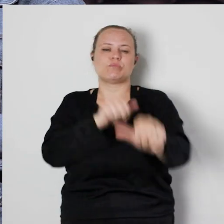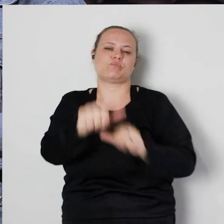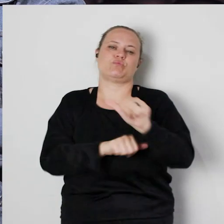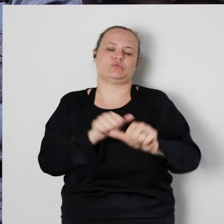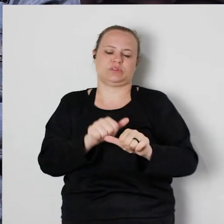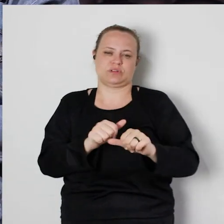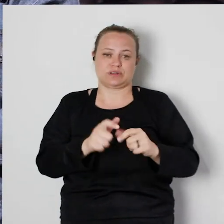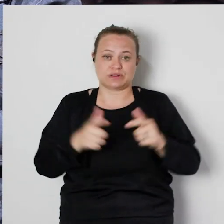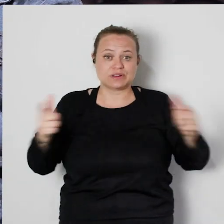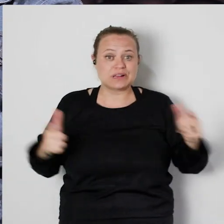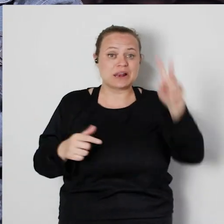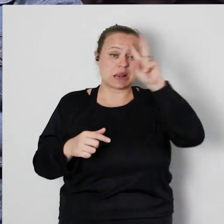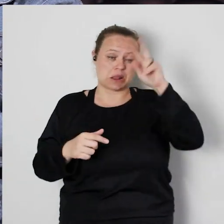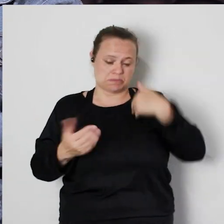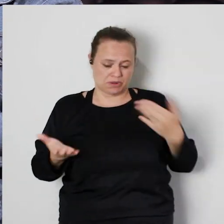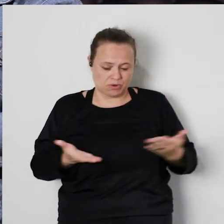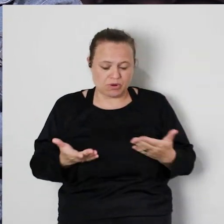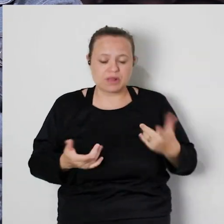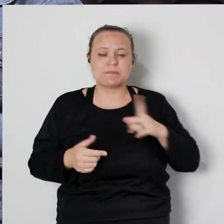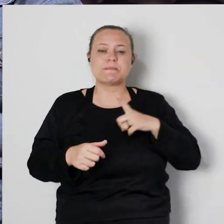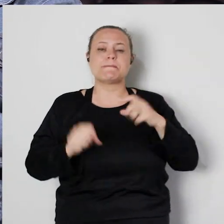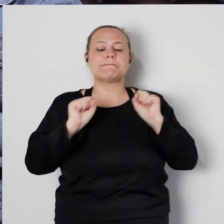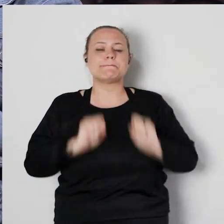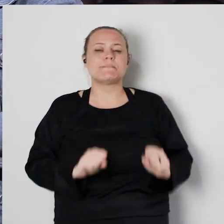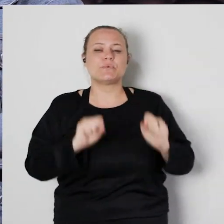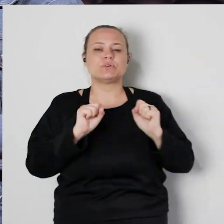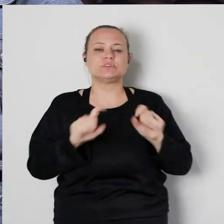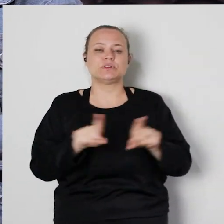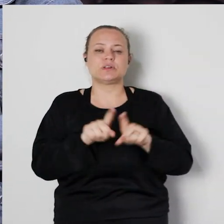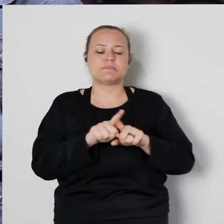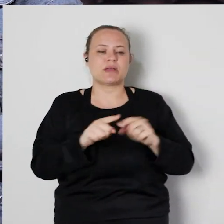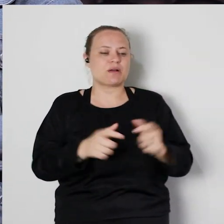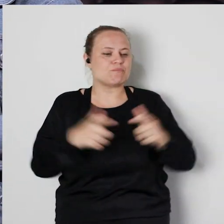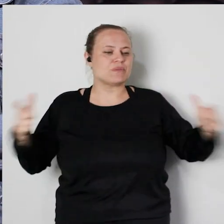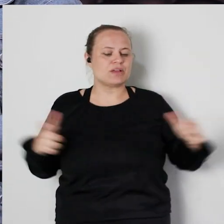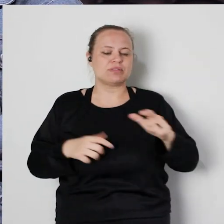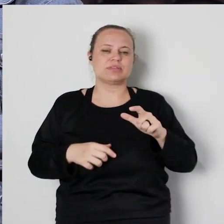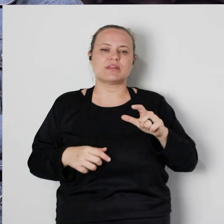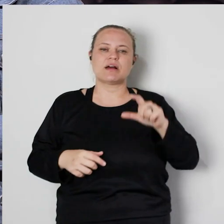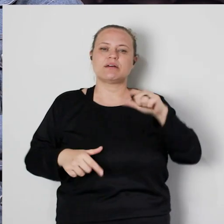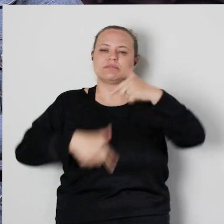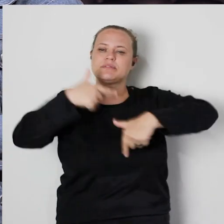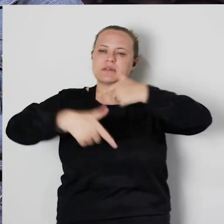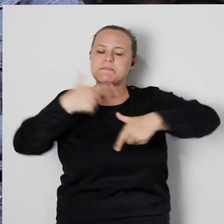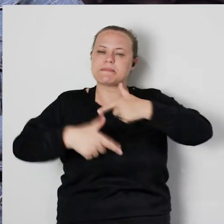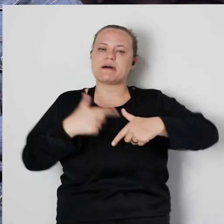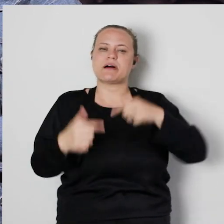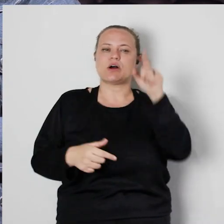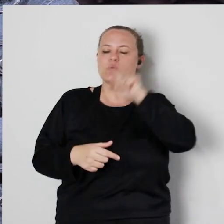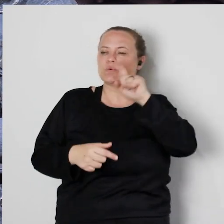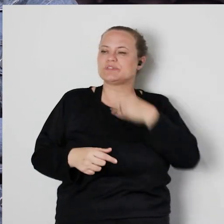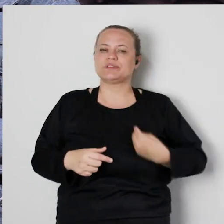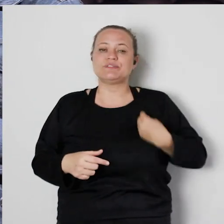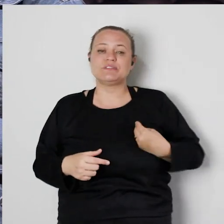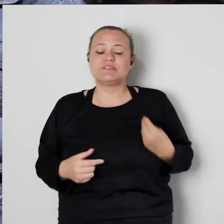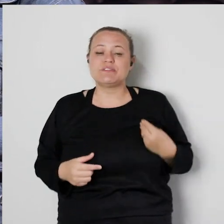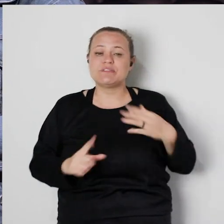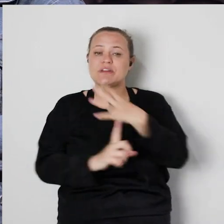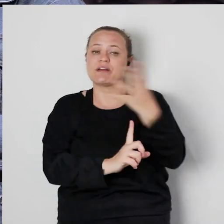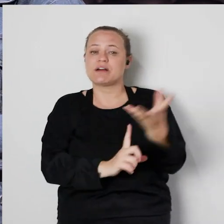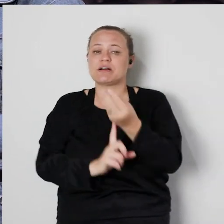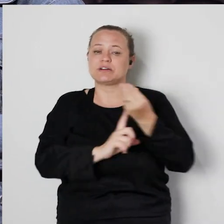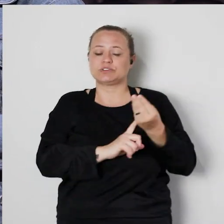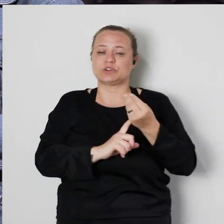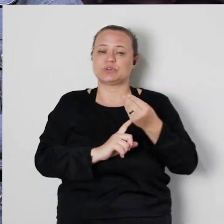ponta, enfim, gera uma mudança muito grande e lembrei, e permite aumentar também a quantidade